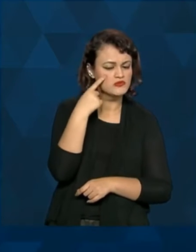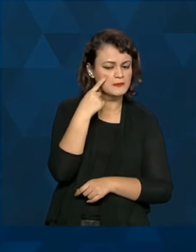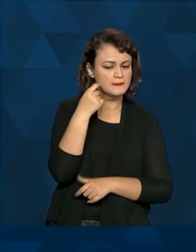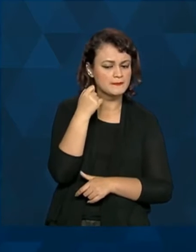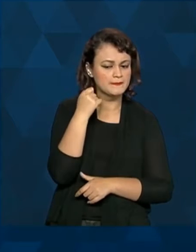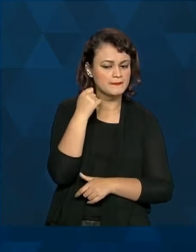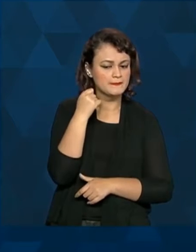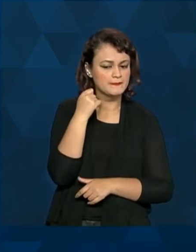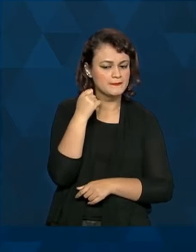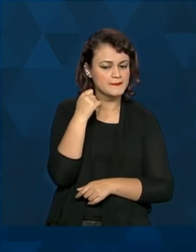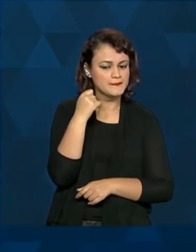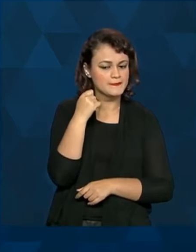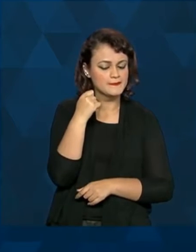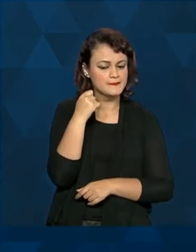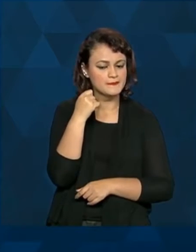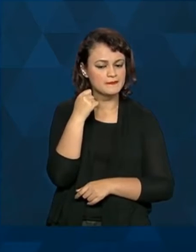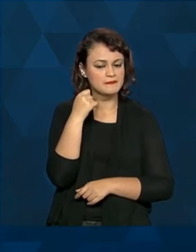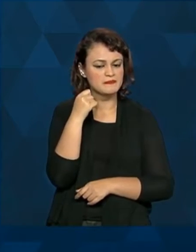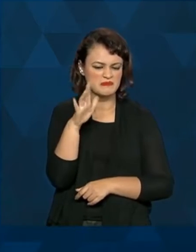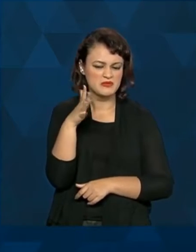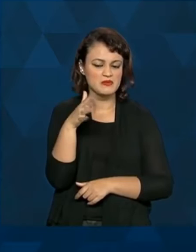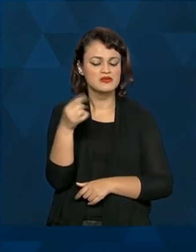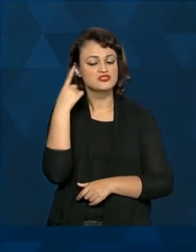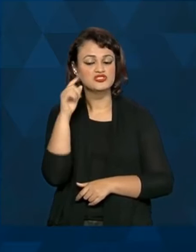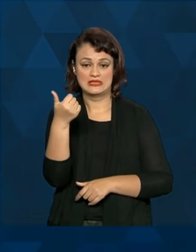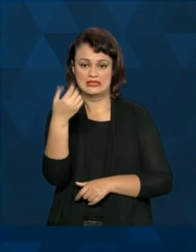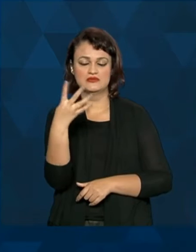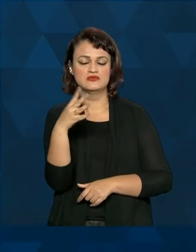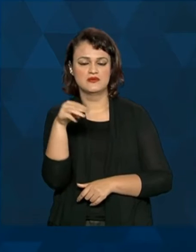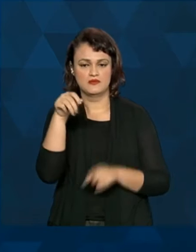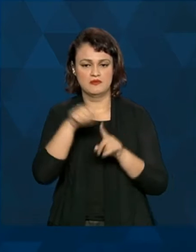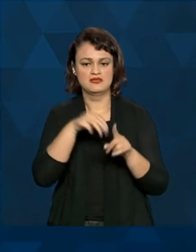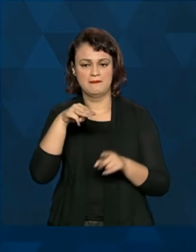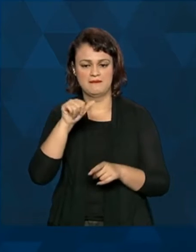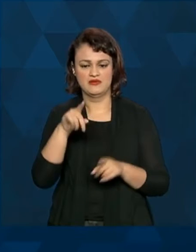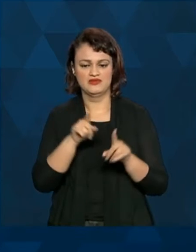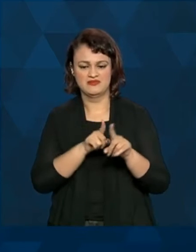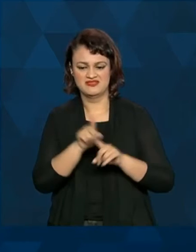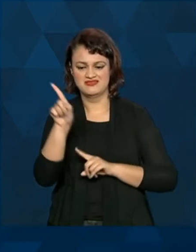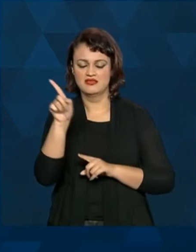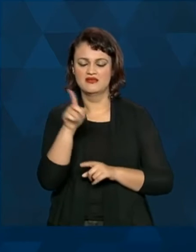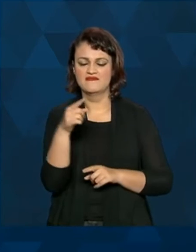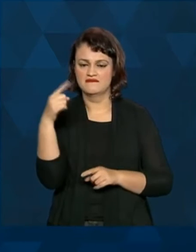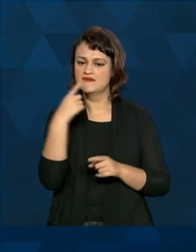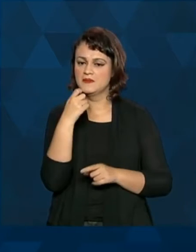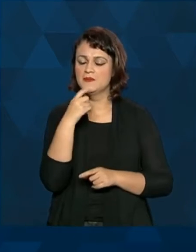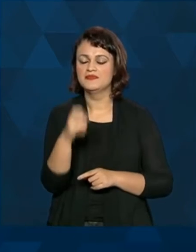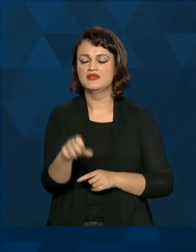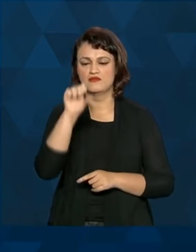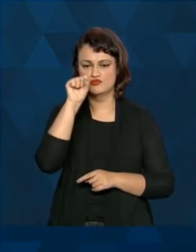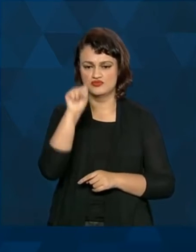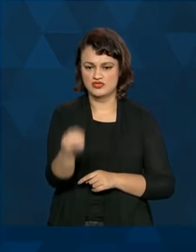não está falhando o número, provavelmente em torno de 14 de maio, onde está a setinha vermelha, onde nós tivemos